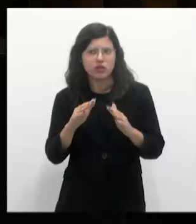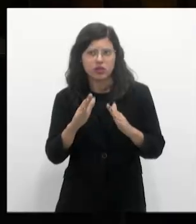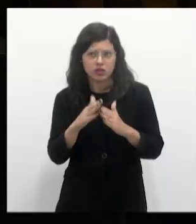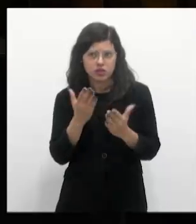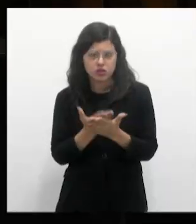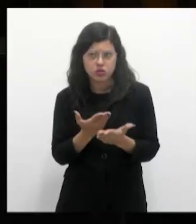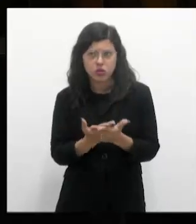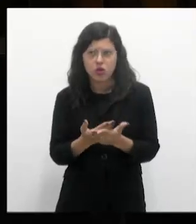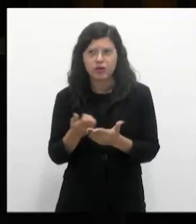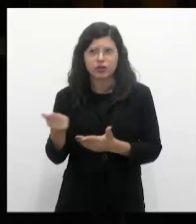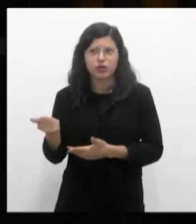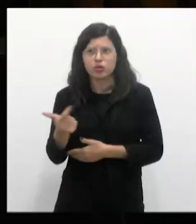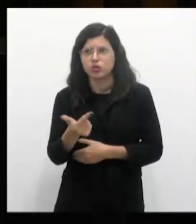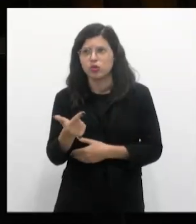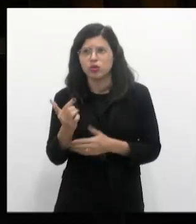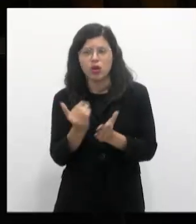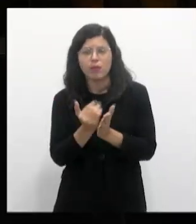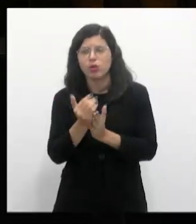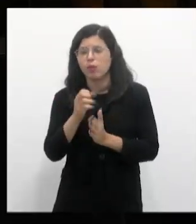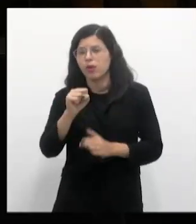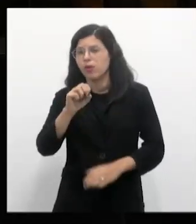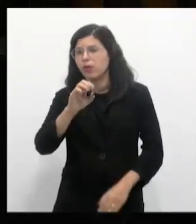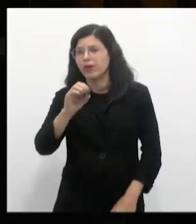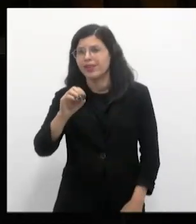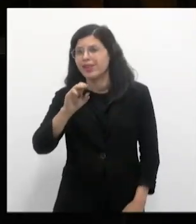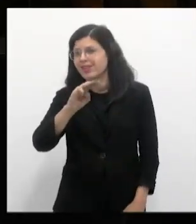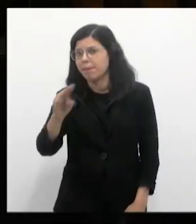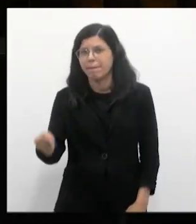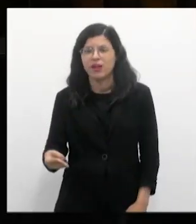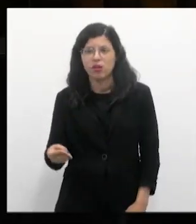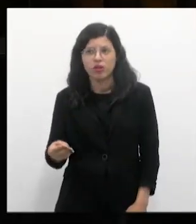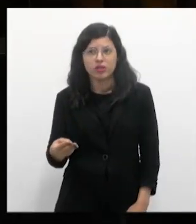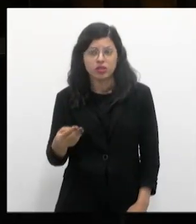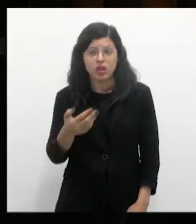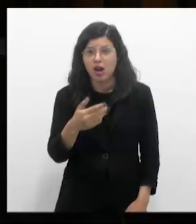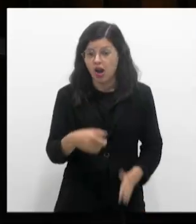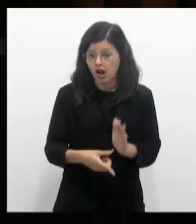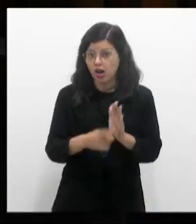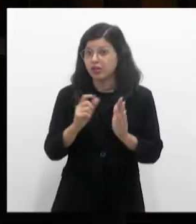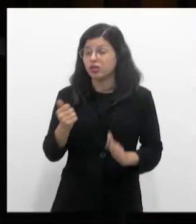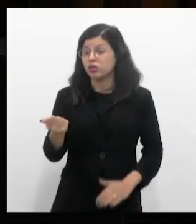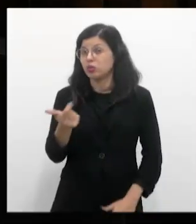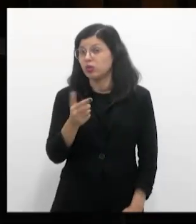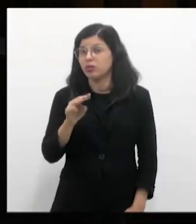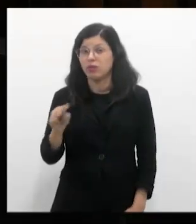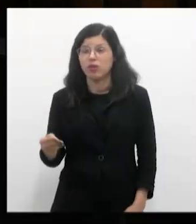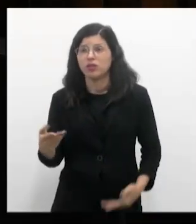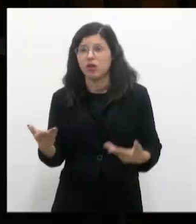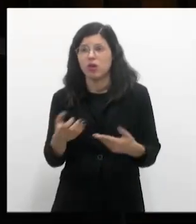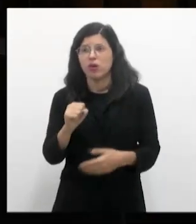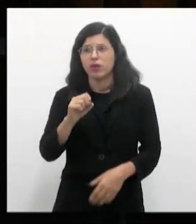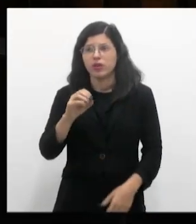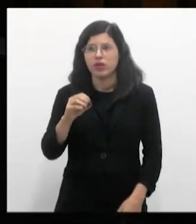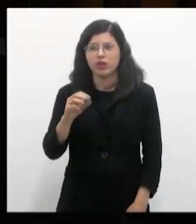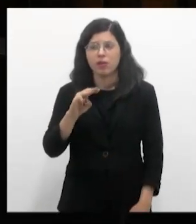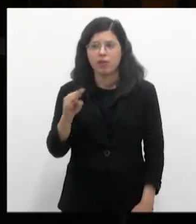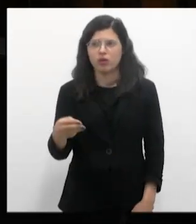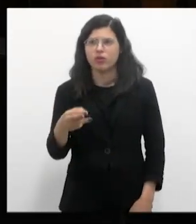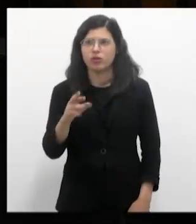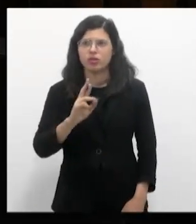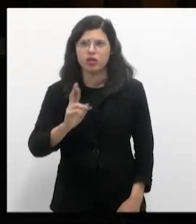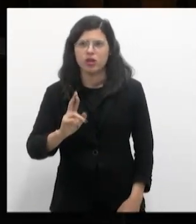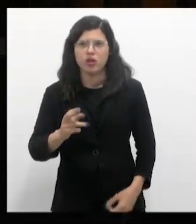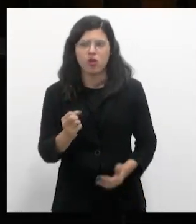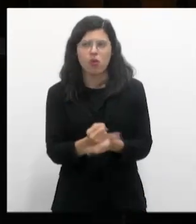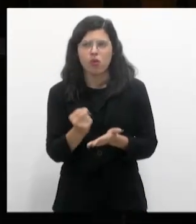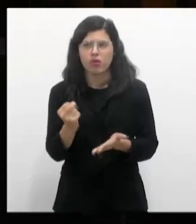12 para 80 milhões, ou seja, de 12 milhões, Renan Jordi, para 80 milhões de reais. É o contrato